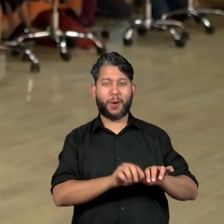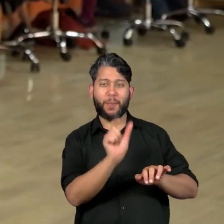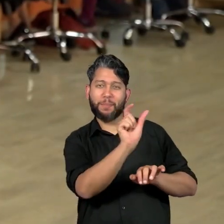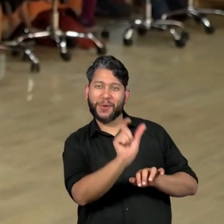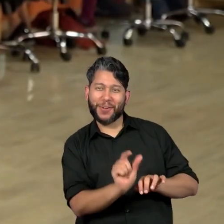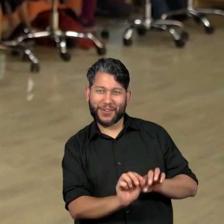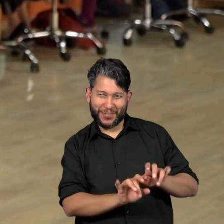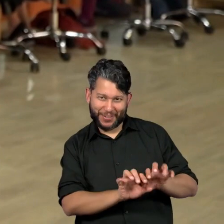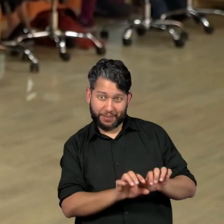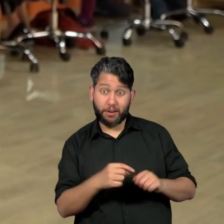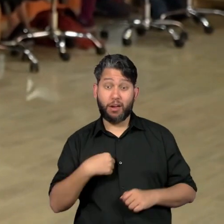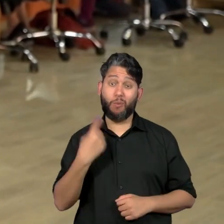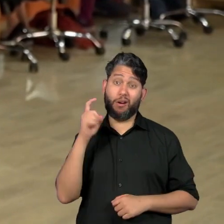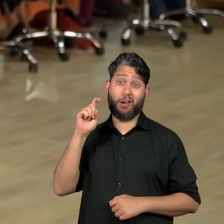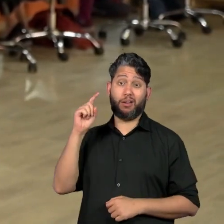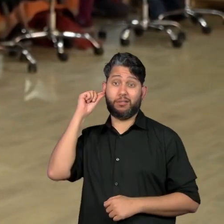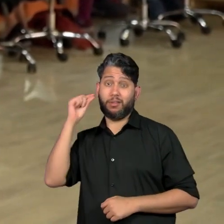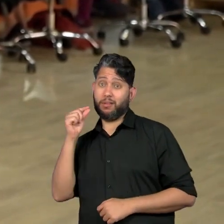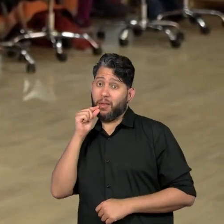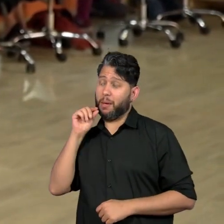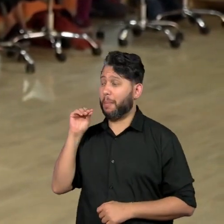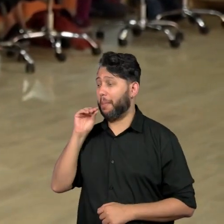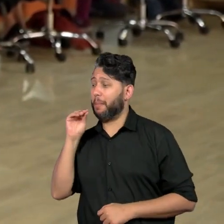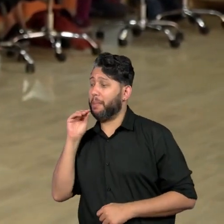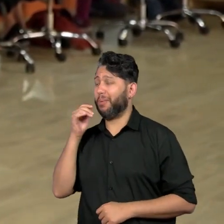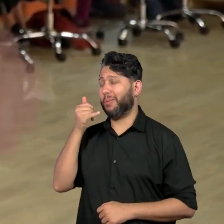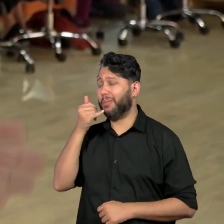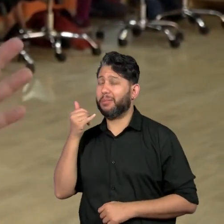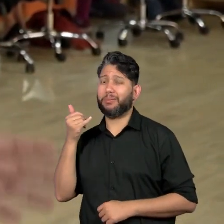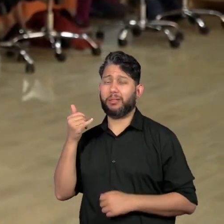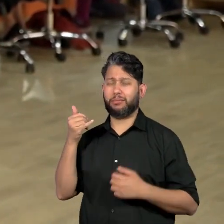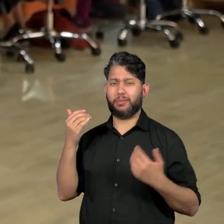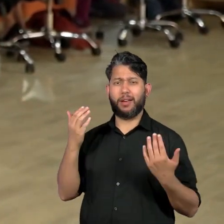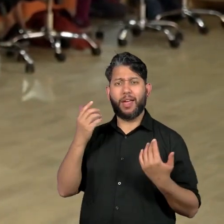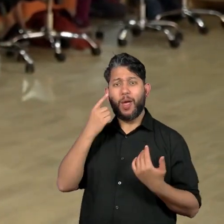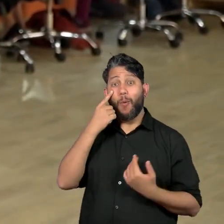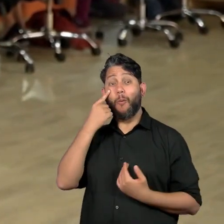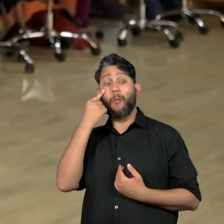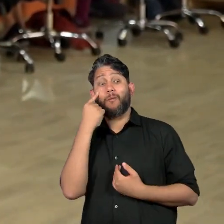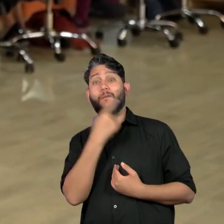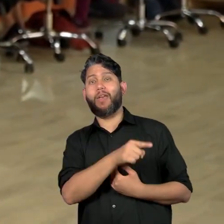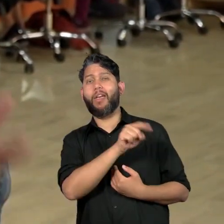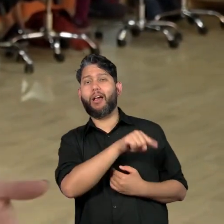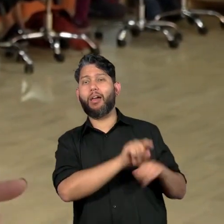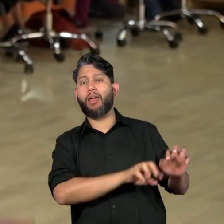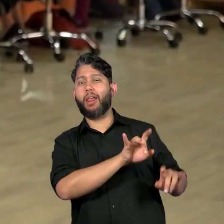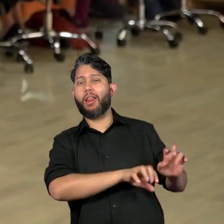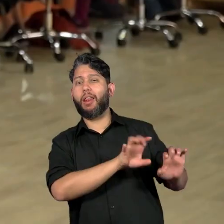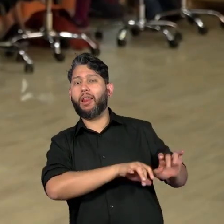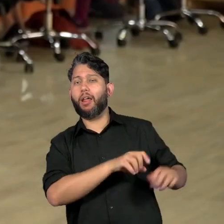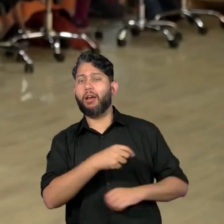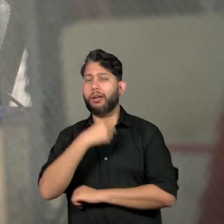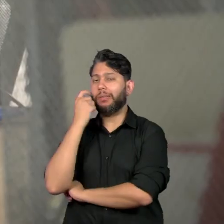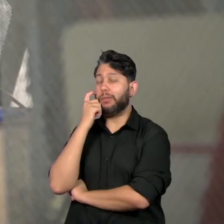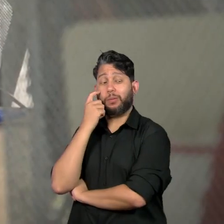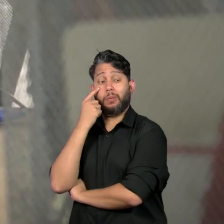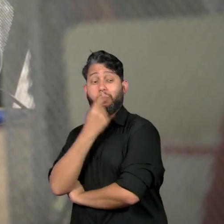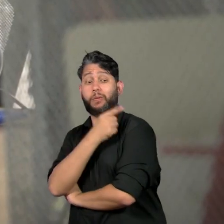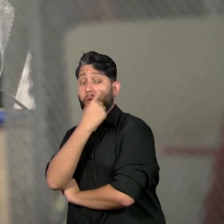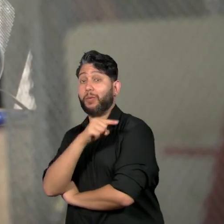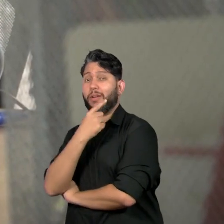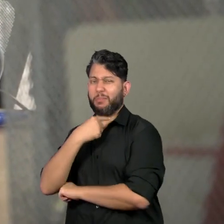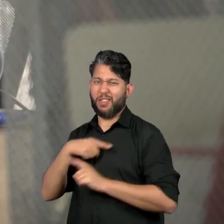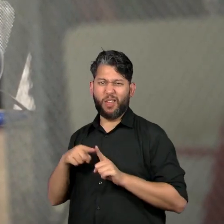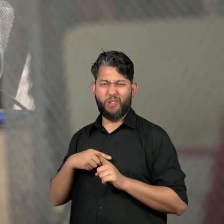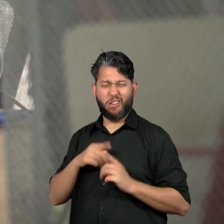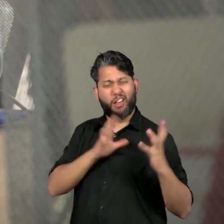na área de telemarketing. Então, eu sempre via ali os códigos na tela dela e a gente brigava por causa da internet. E aí